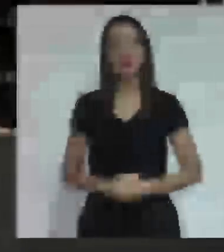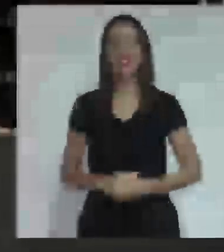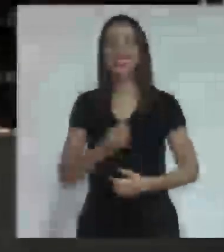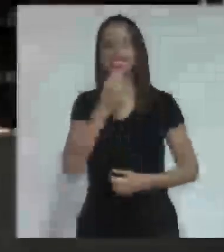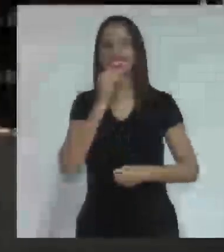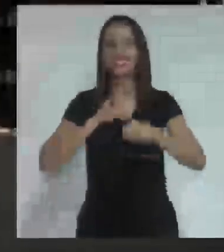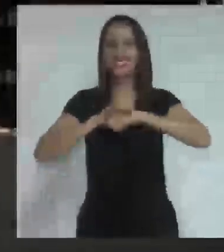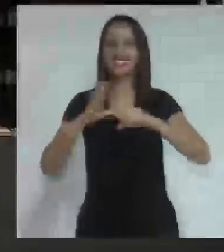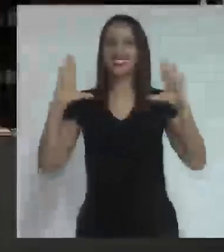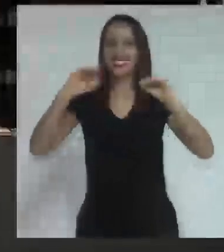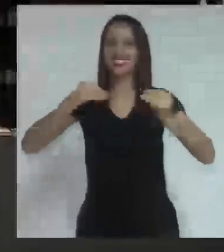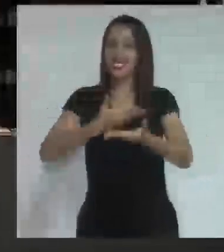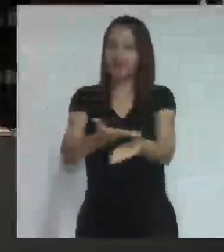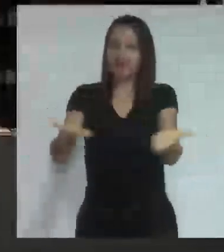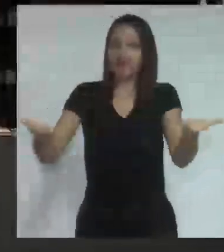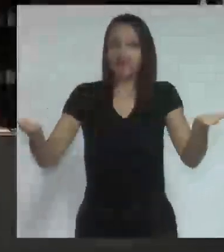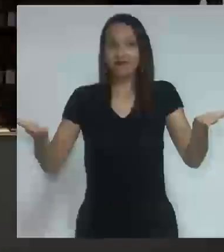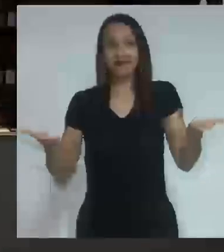Boa noite a todos.